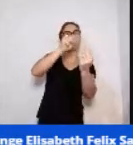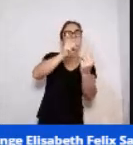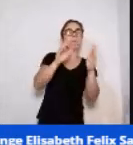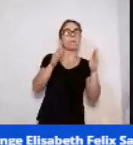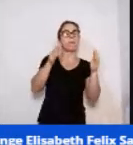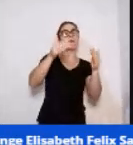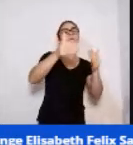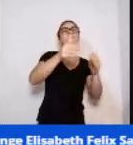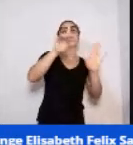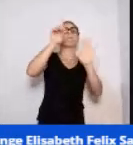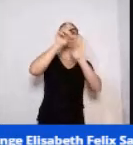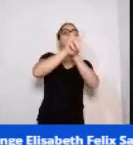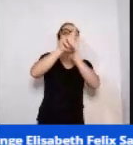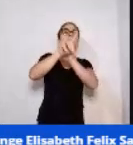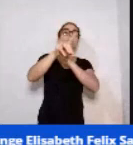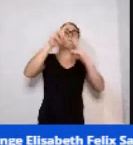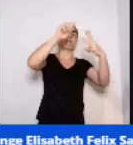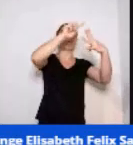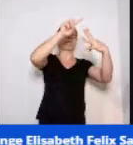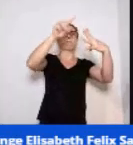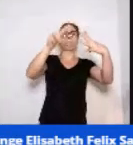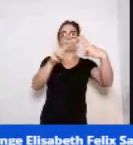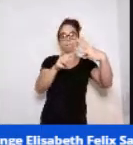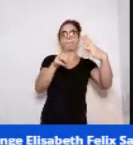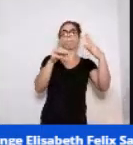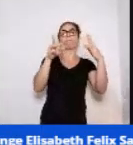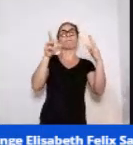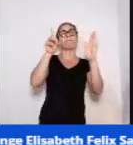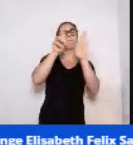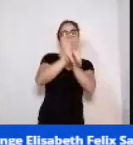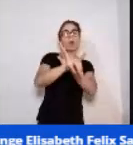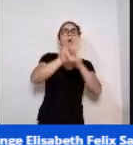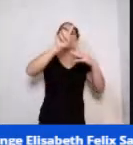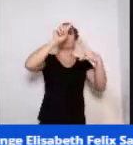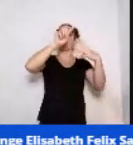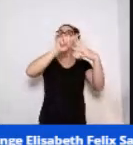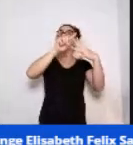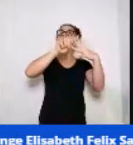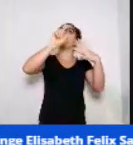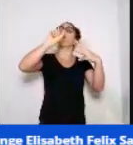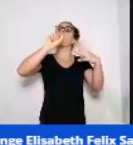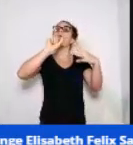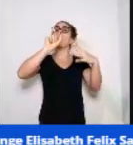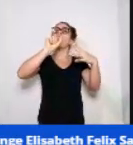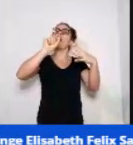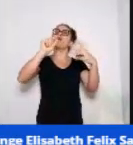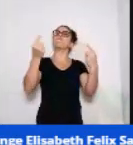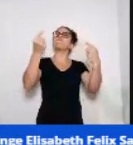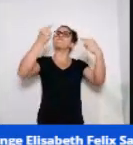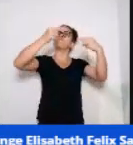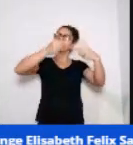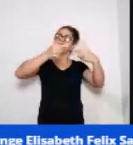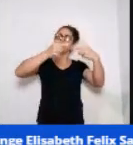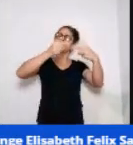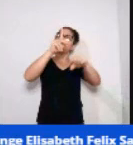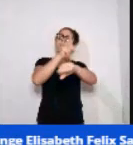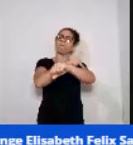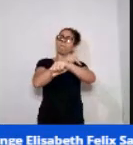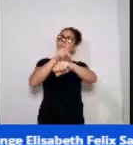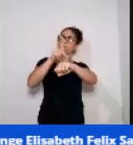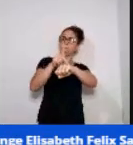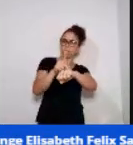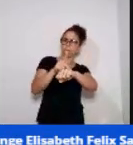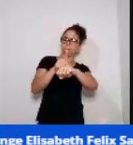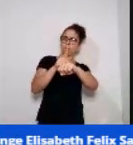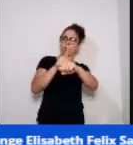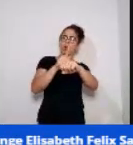tela. Quais os principais desafios pedagógicos que nós encontramos no ensino remoto? Como mediar